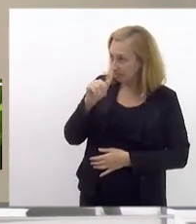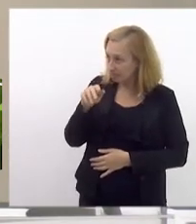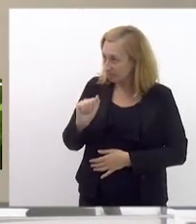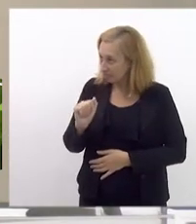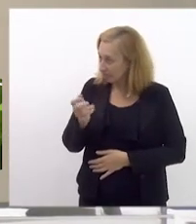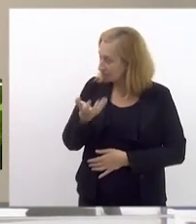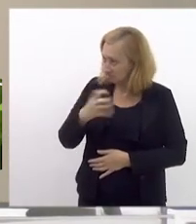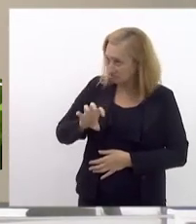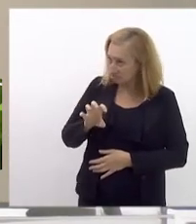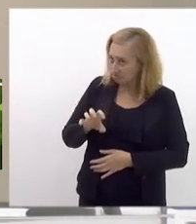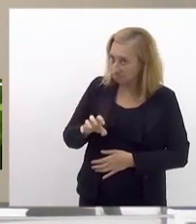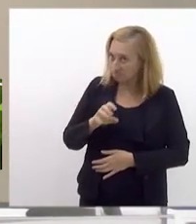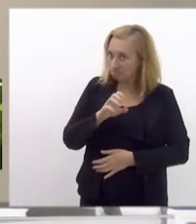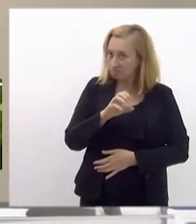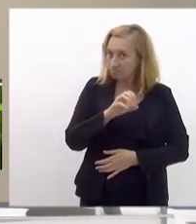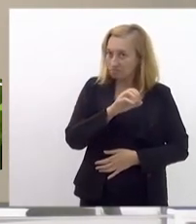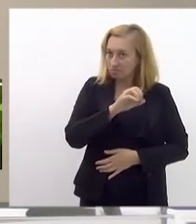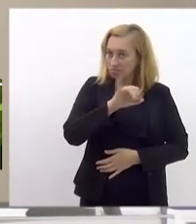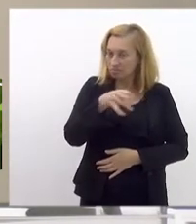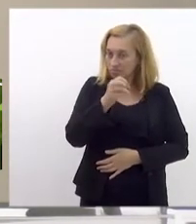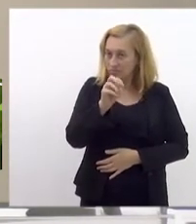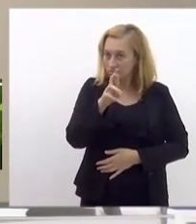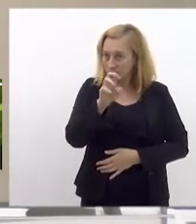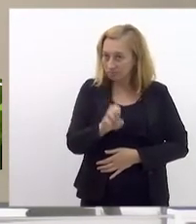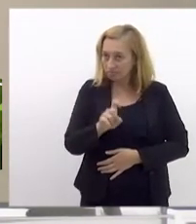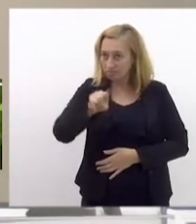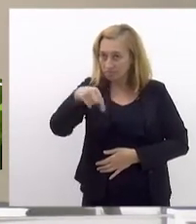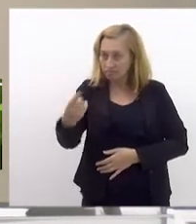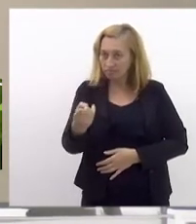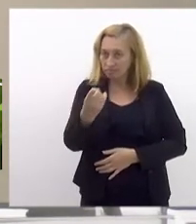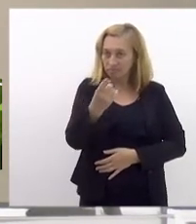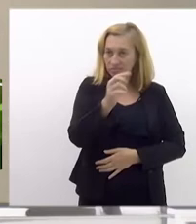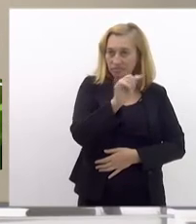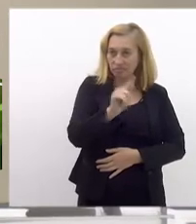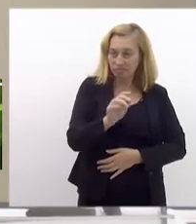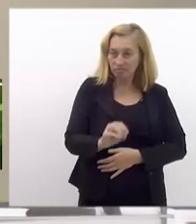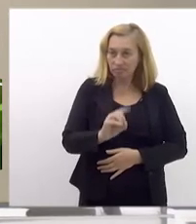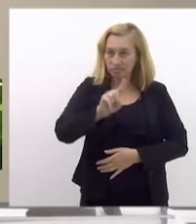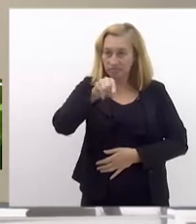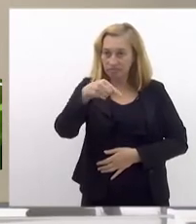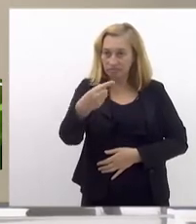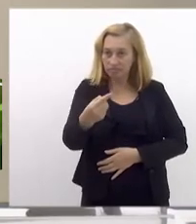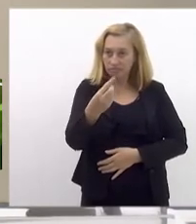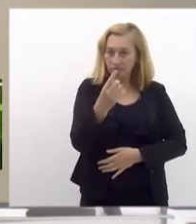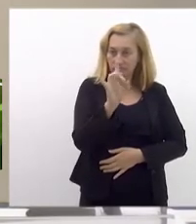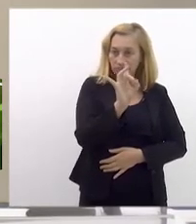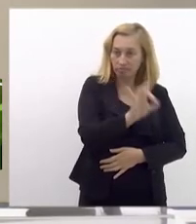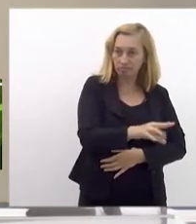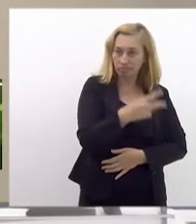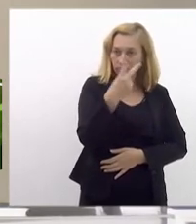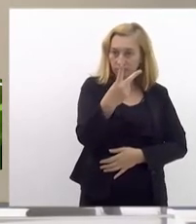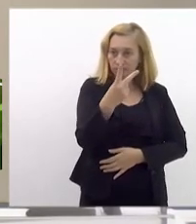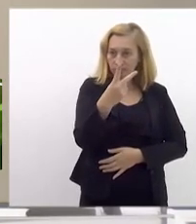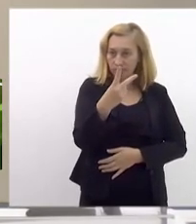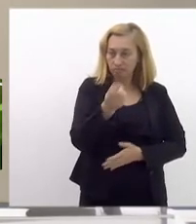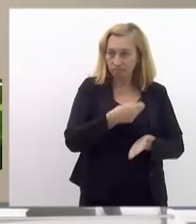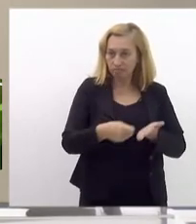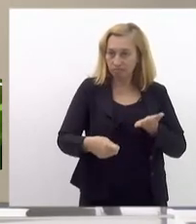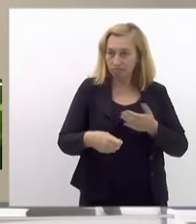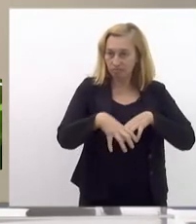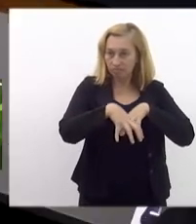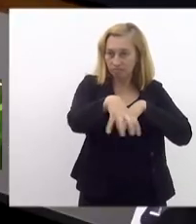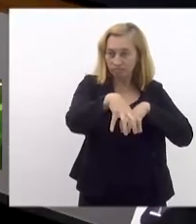Então, Jorge Bittar, uma saudação. Em seguida, Sérgio Rosa. E depois eu volto para as 2 últimas inscrições do grupo que está participando